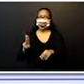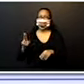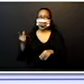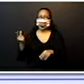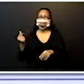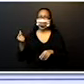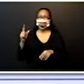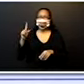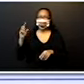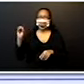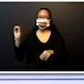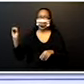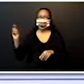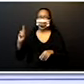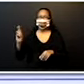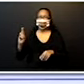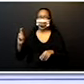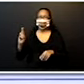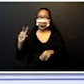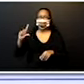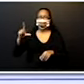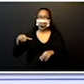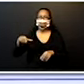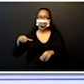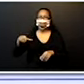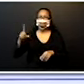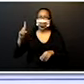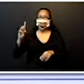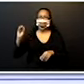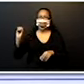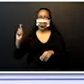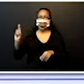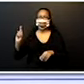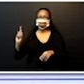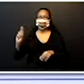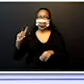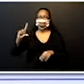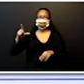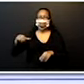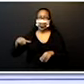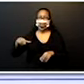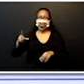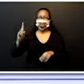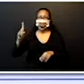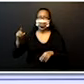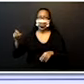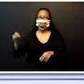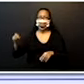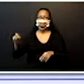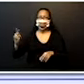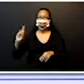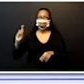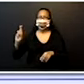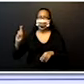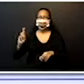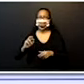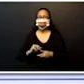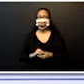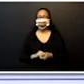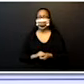reais. Em seguida, de 10 e o restante moedas de 1 real. Exercício que já foi feito lá atrás, não tem